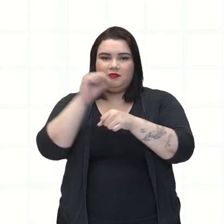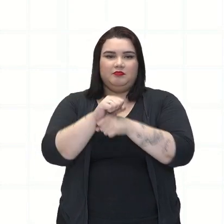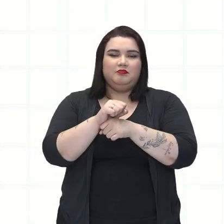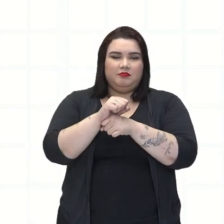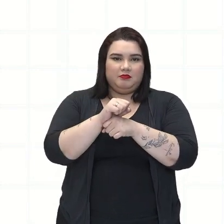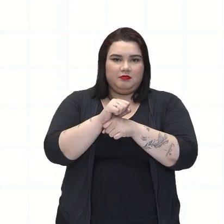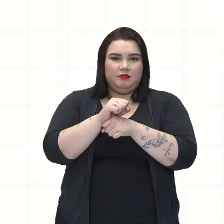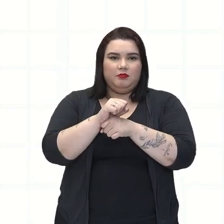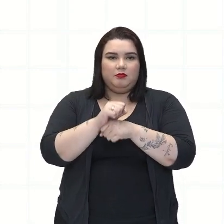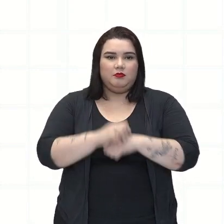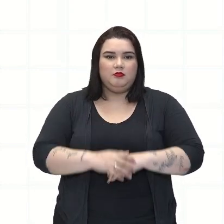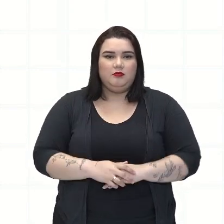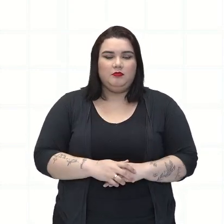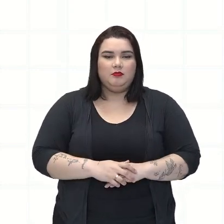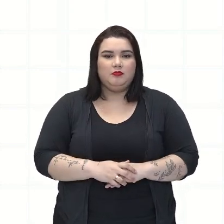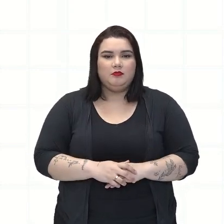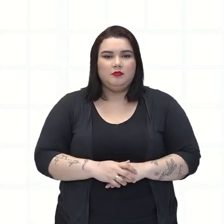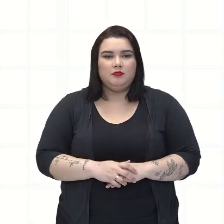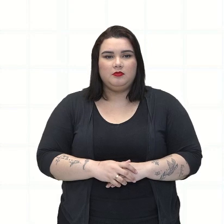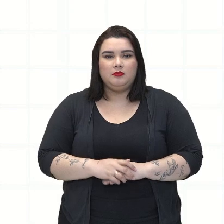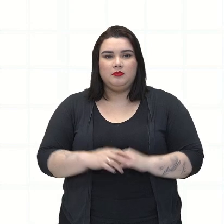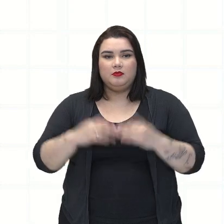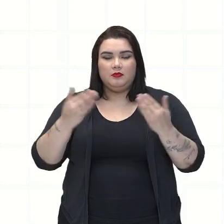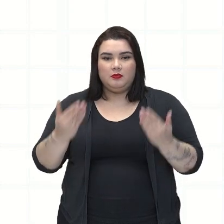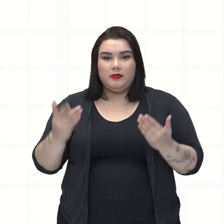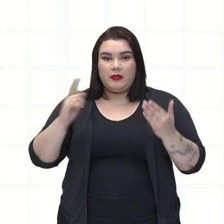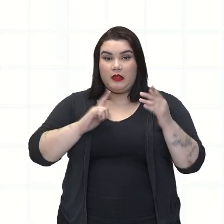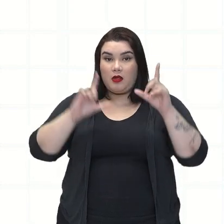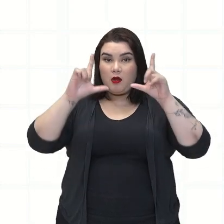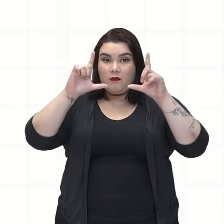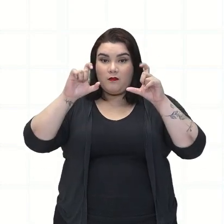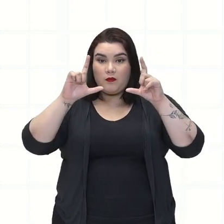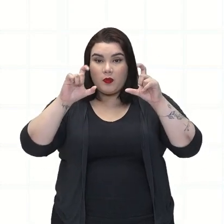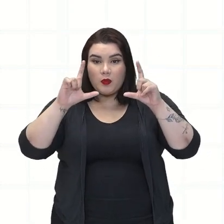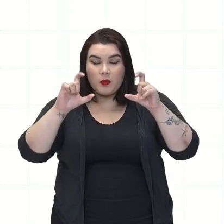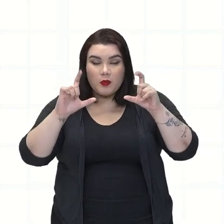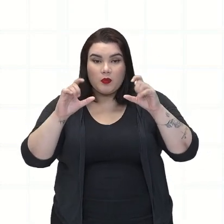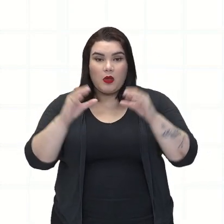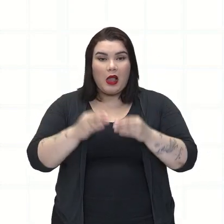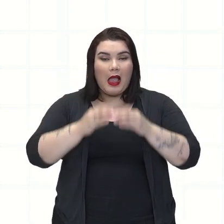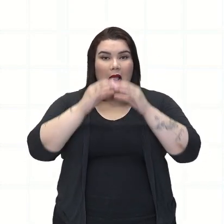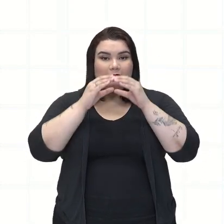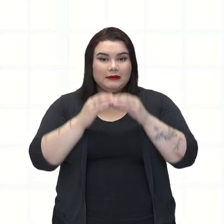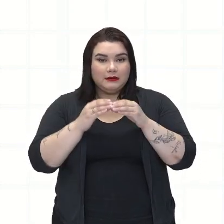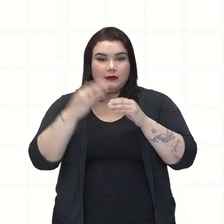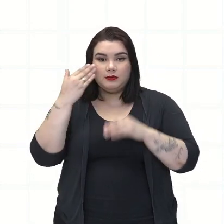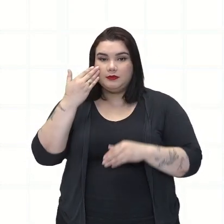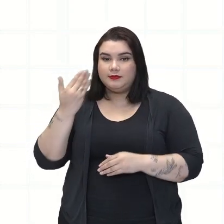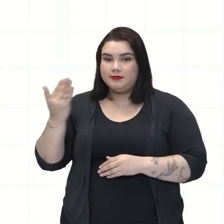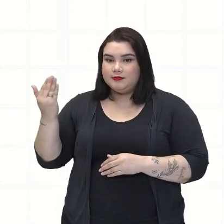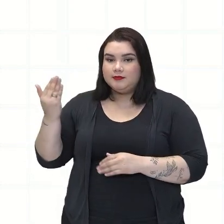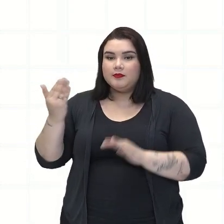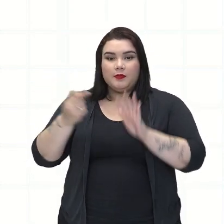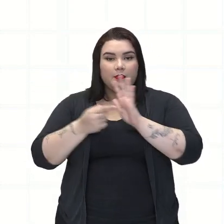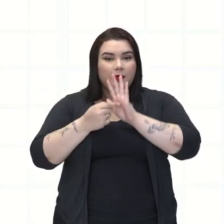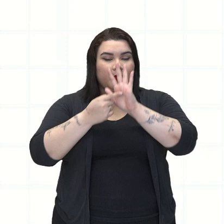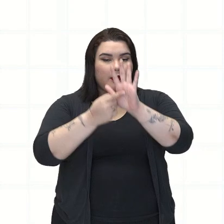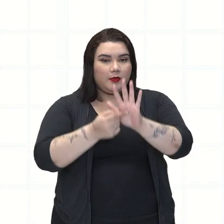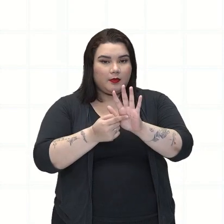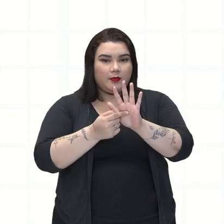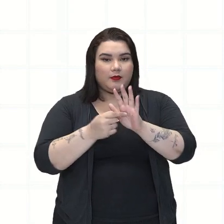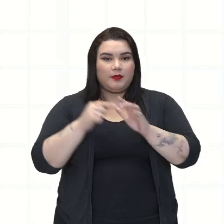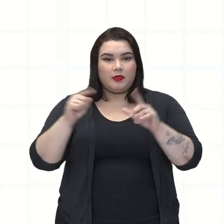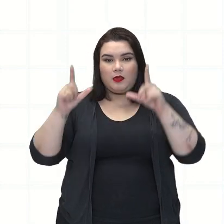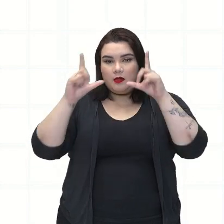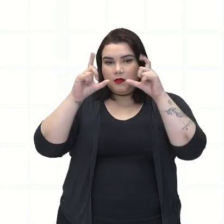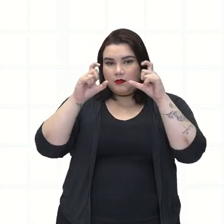que eles não vão mais servir. E aí tem a foto do Big Sandwich, mostrando para vocês, né, essa